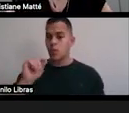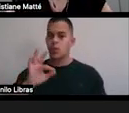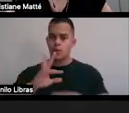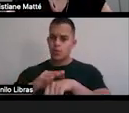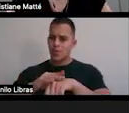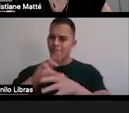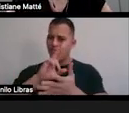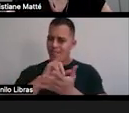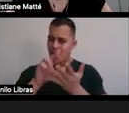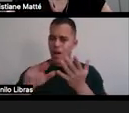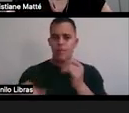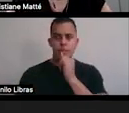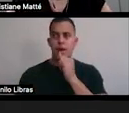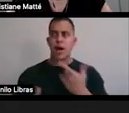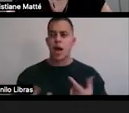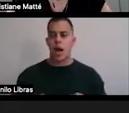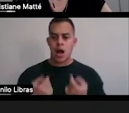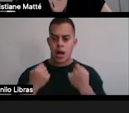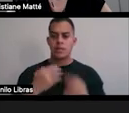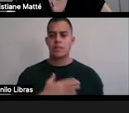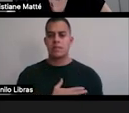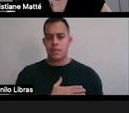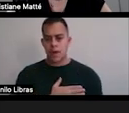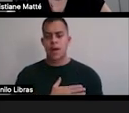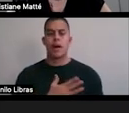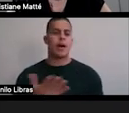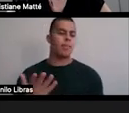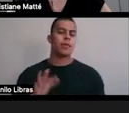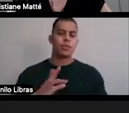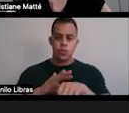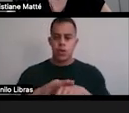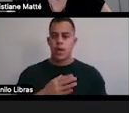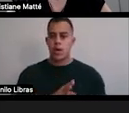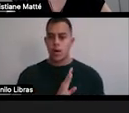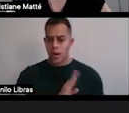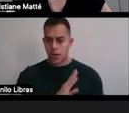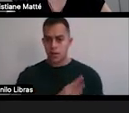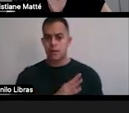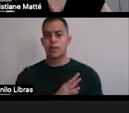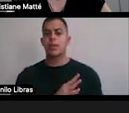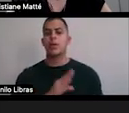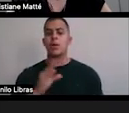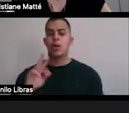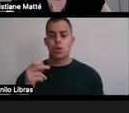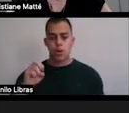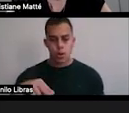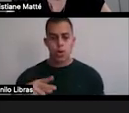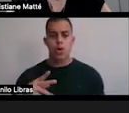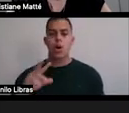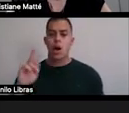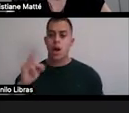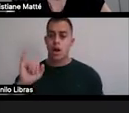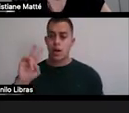como diversos tipos de câncer, de mama, de próstata, doença cardíaca, stroke, HIV, tudo aqui